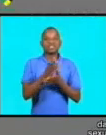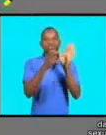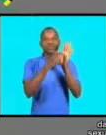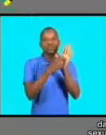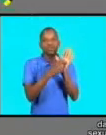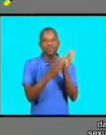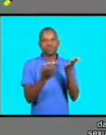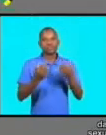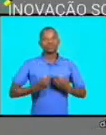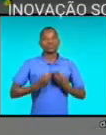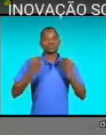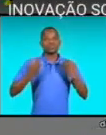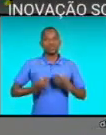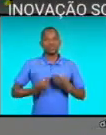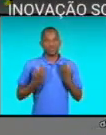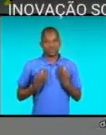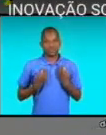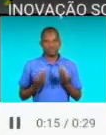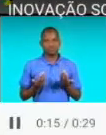É fácil de usá-lo.